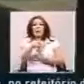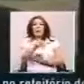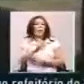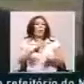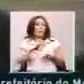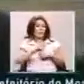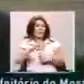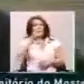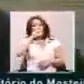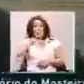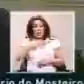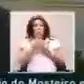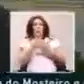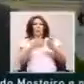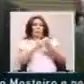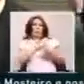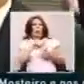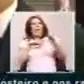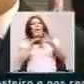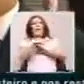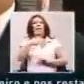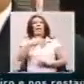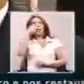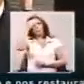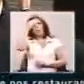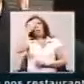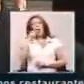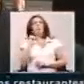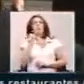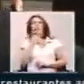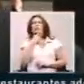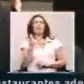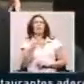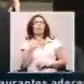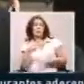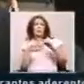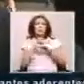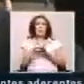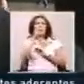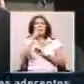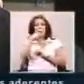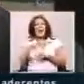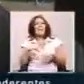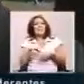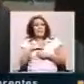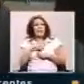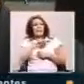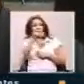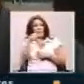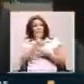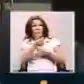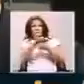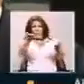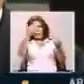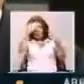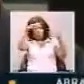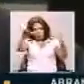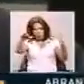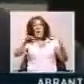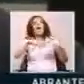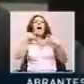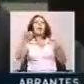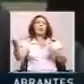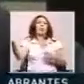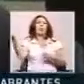que o caloiro consinta na realização da praxe e que admita que ela se realize relativamente à sua pessoa, está excluída a